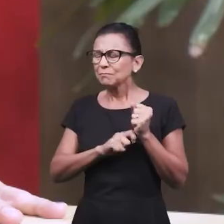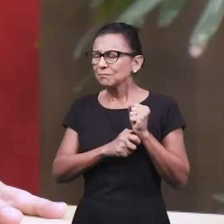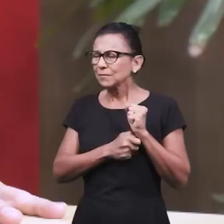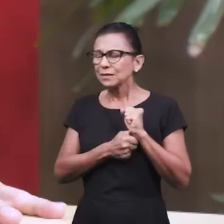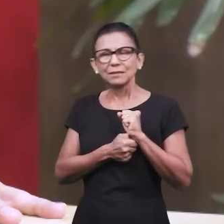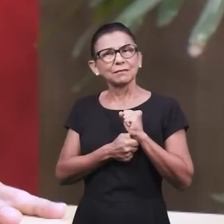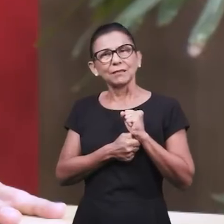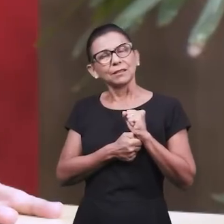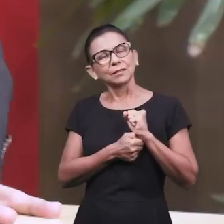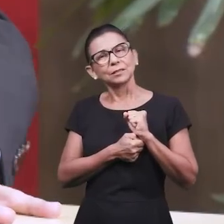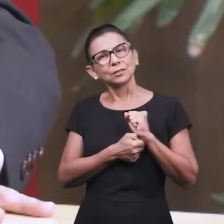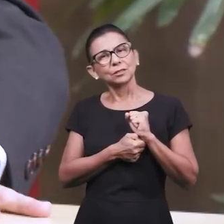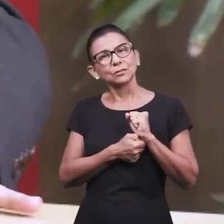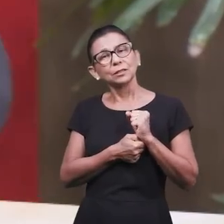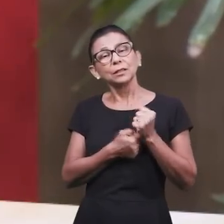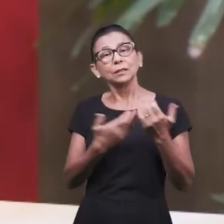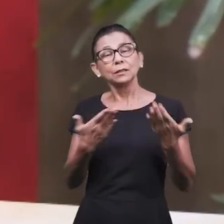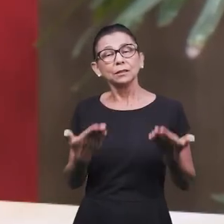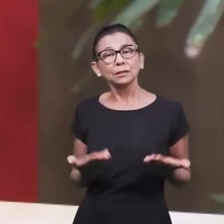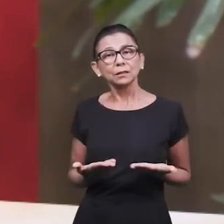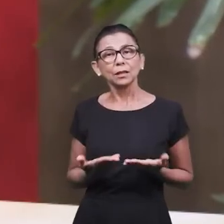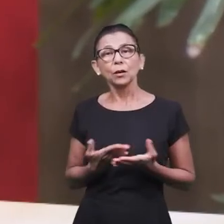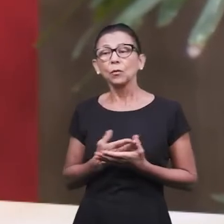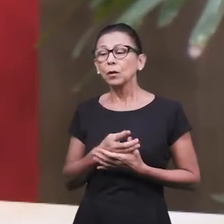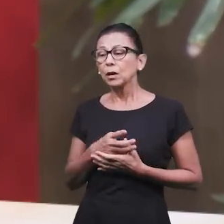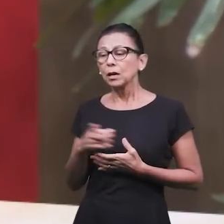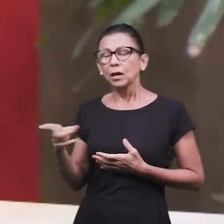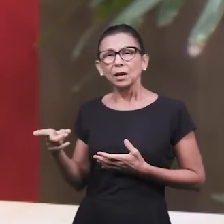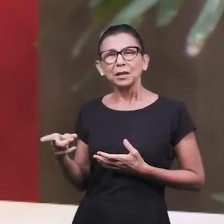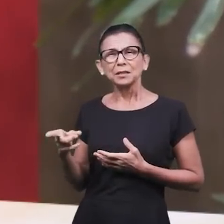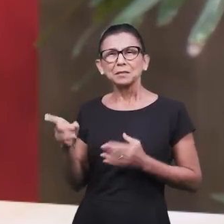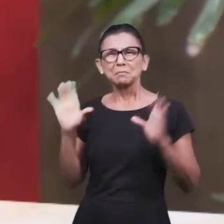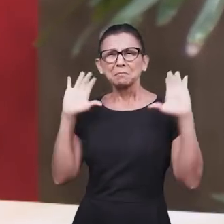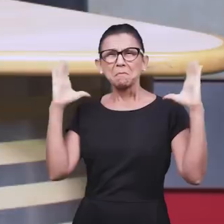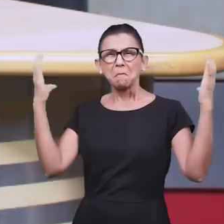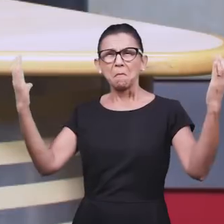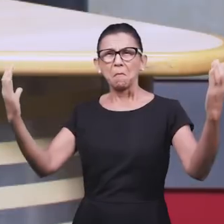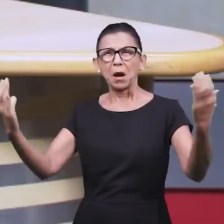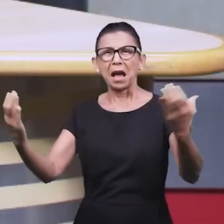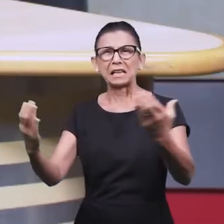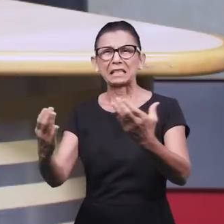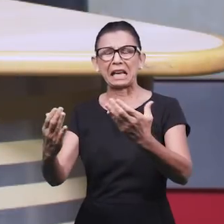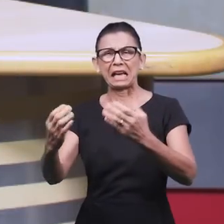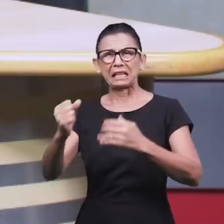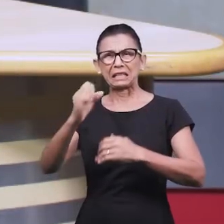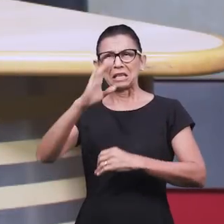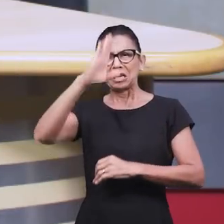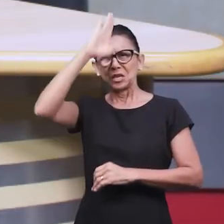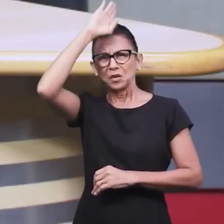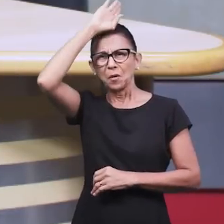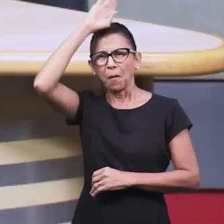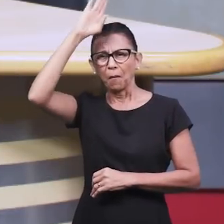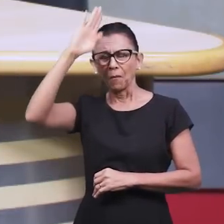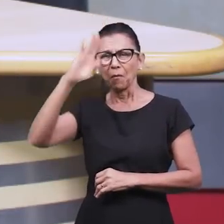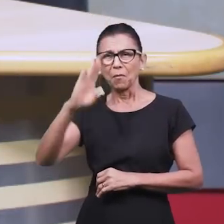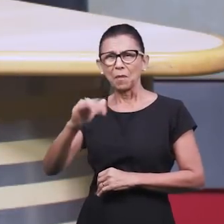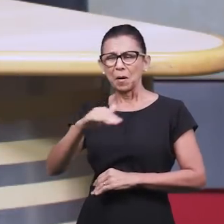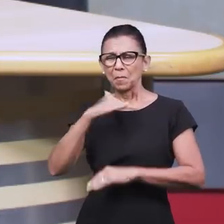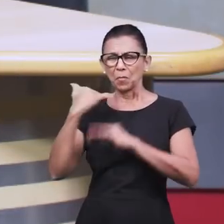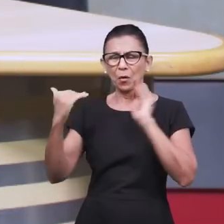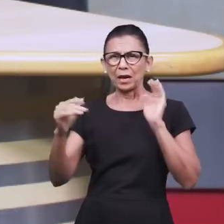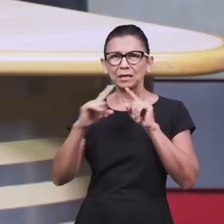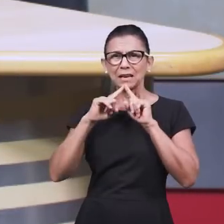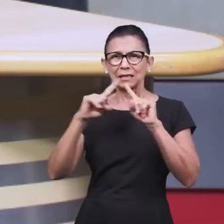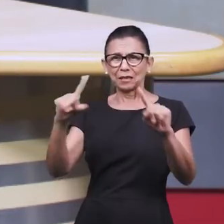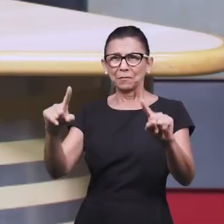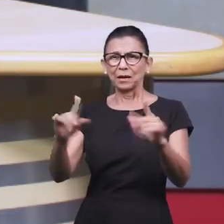misteriosa, é por isso que se admiravam de que eles morressem na arena daquela forma, glorificando e sem